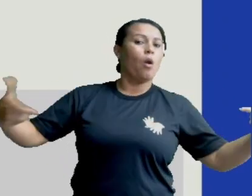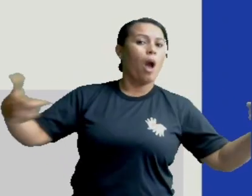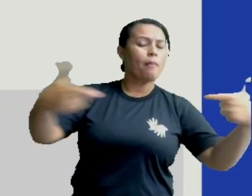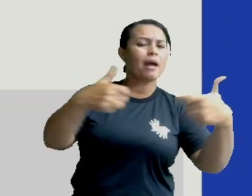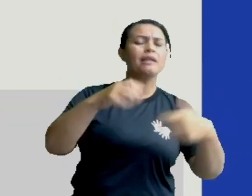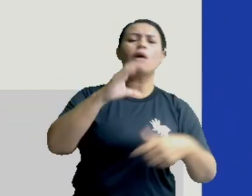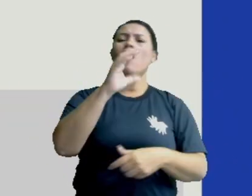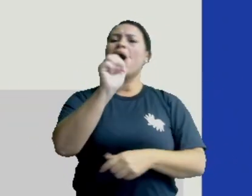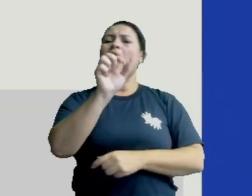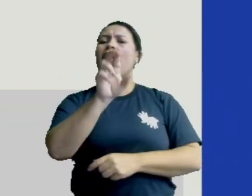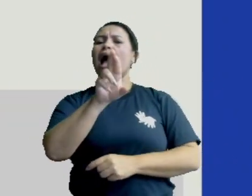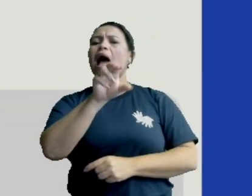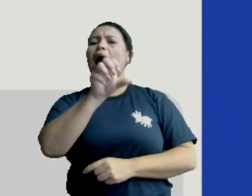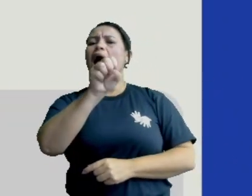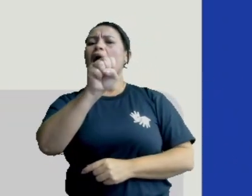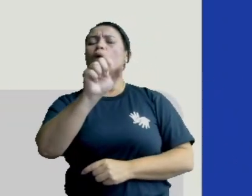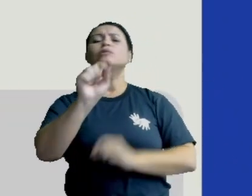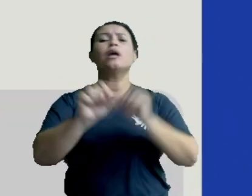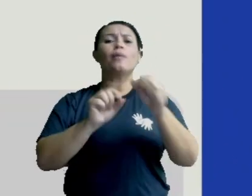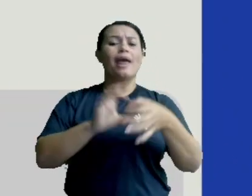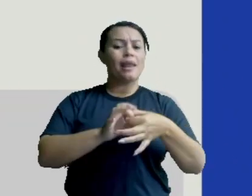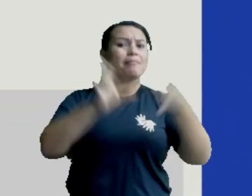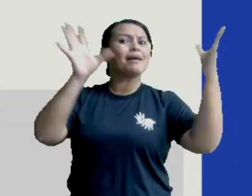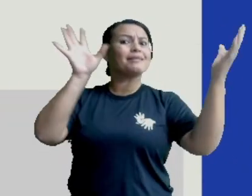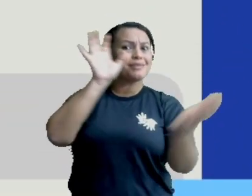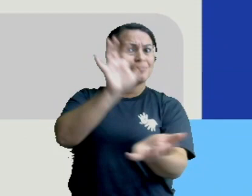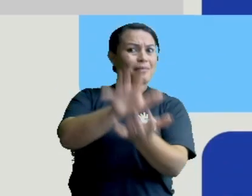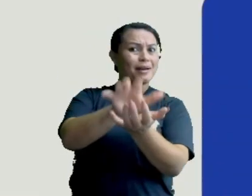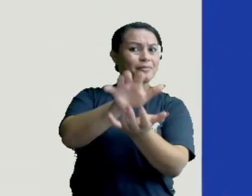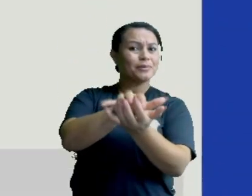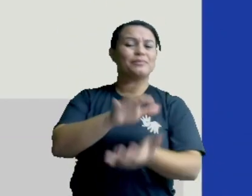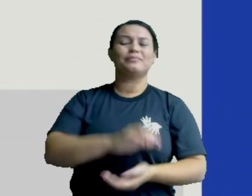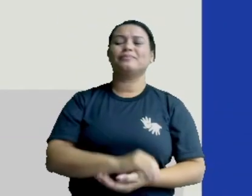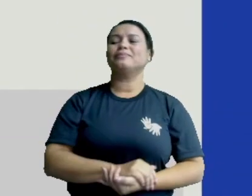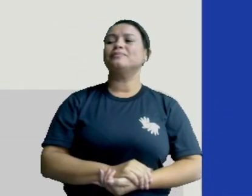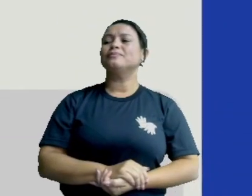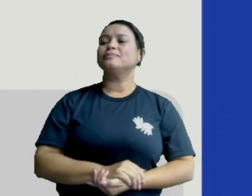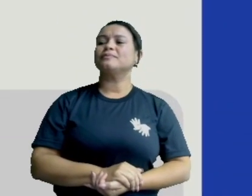causa era a libertação de Pernambuco.